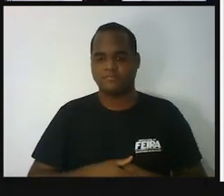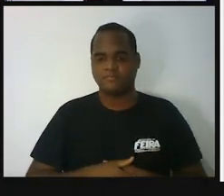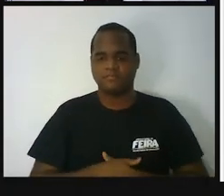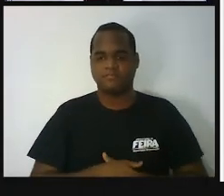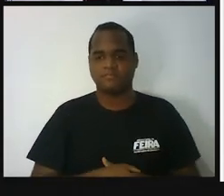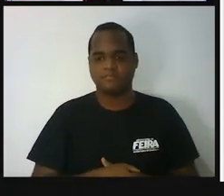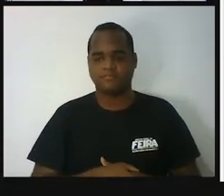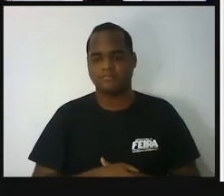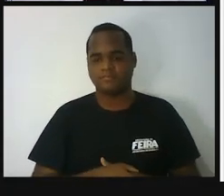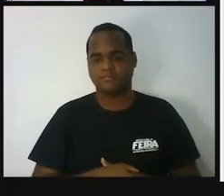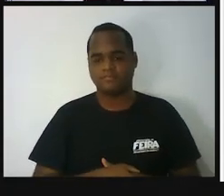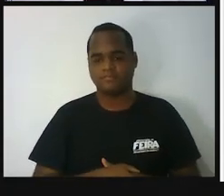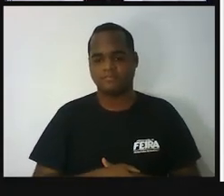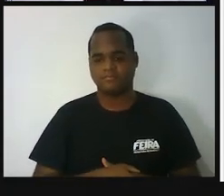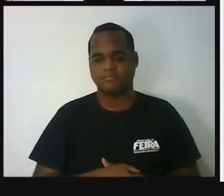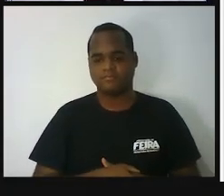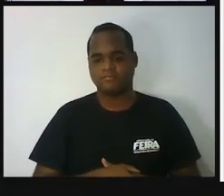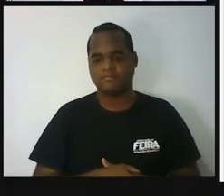Não é regular.